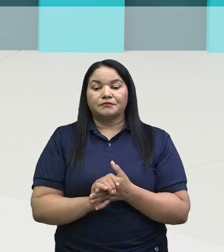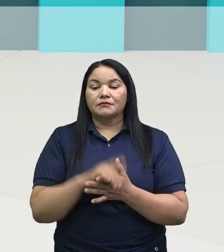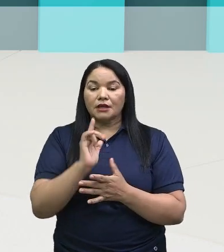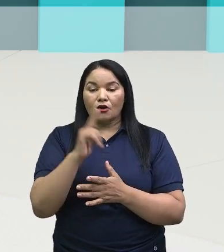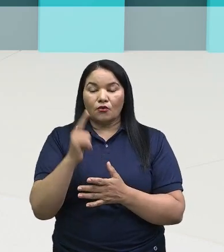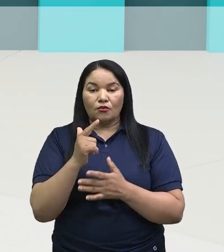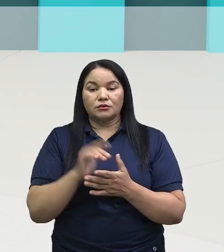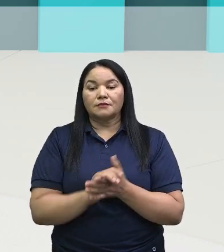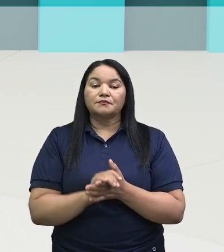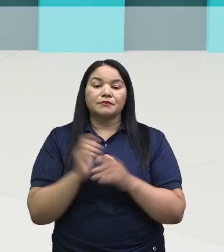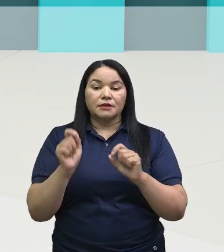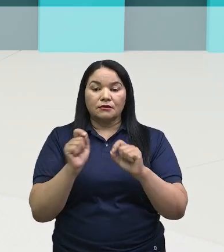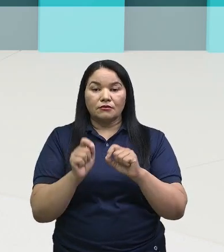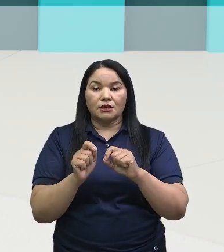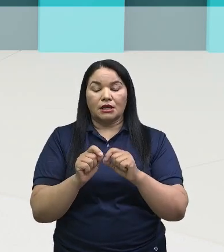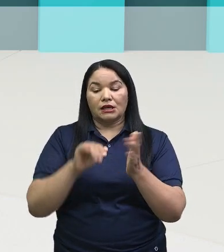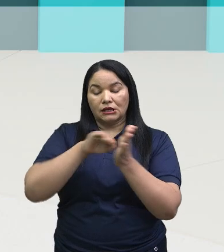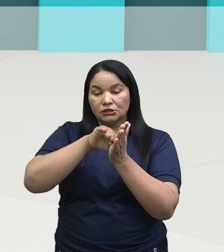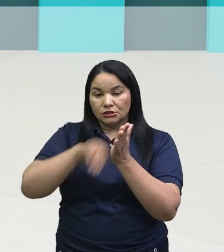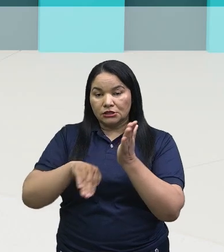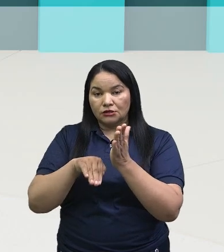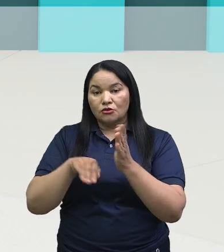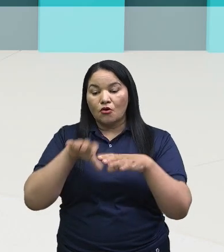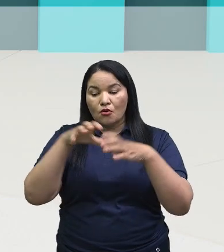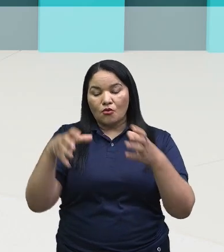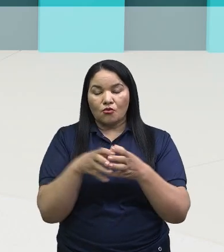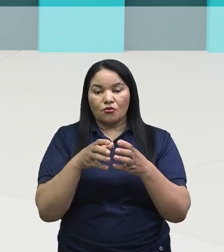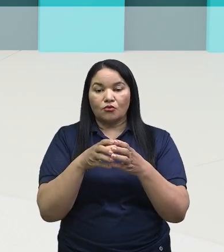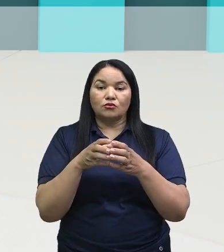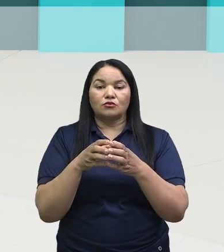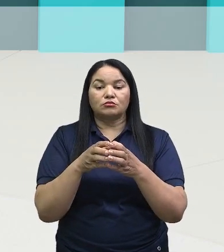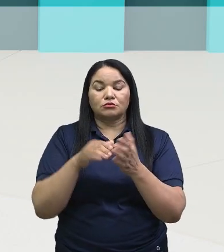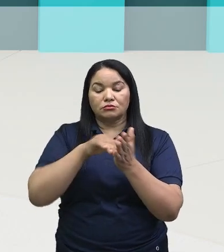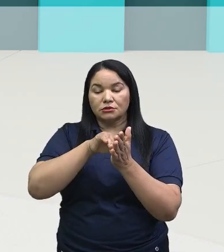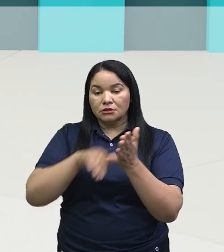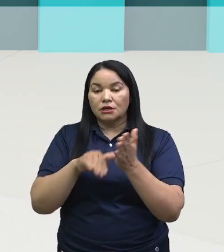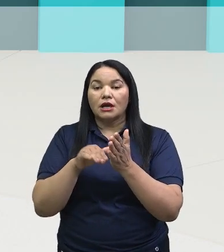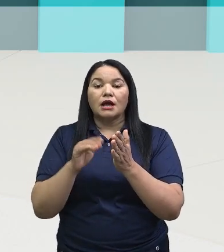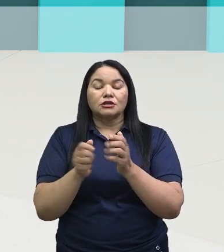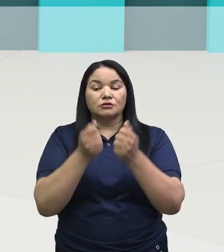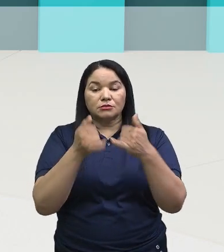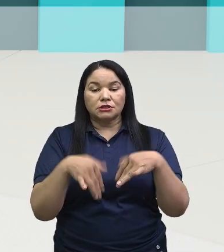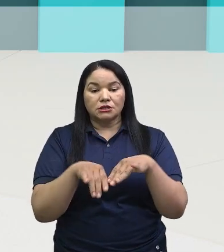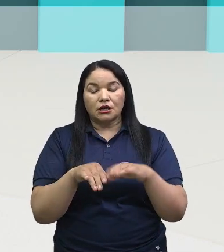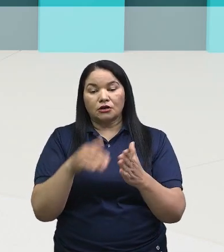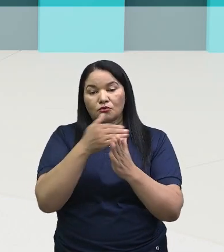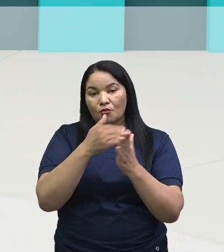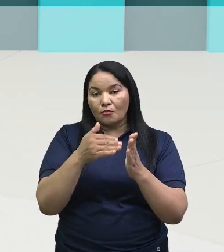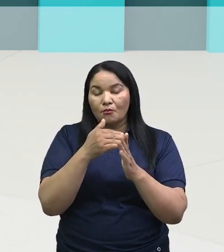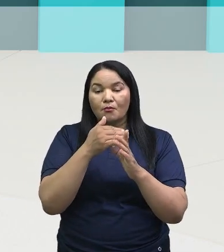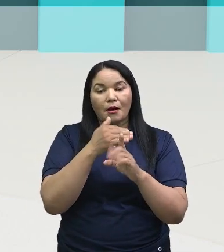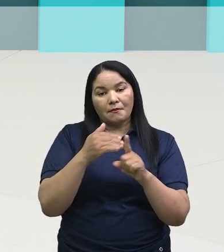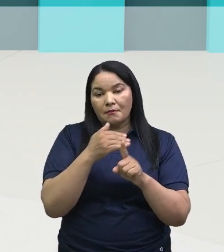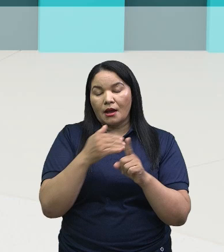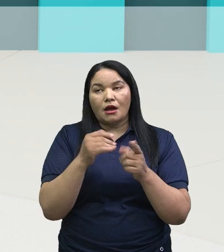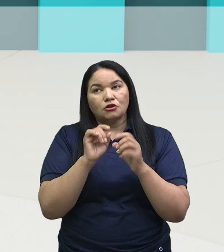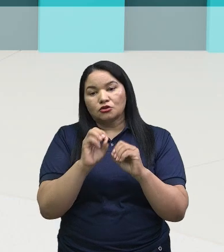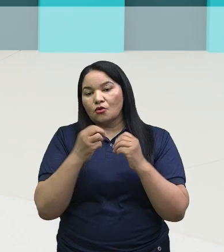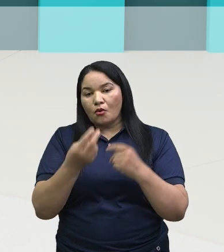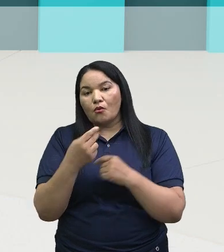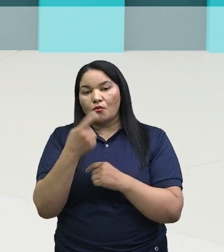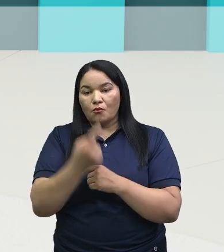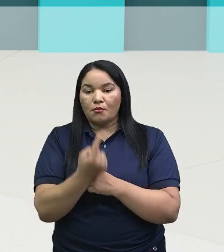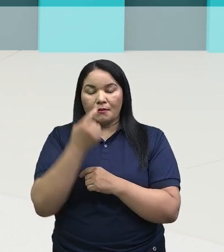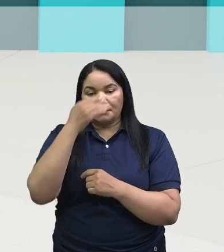quê? Restringindo. De um grupo inteiro, eu estou falando especificamente de uma parte ou de uma pessoa, por